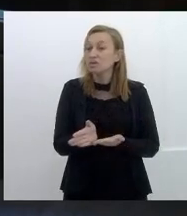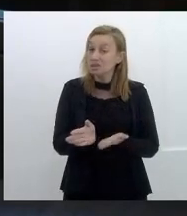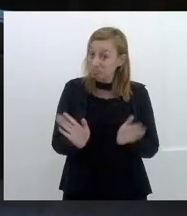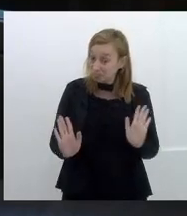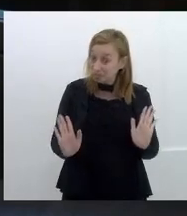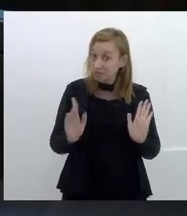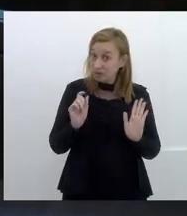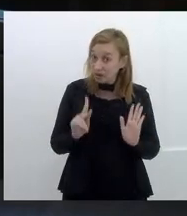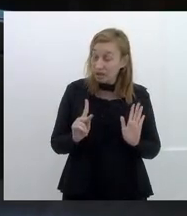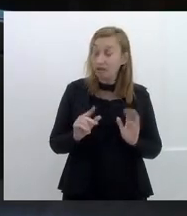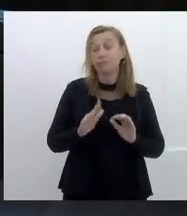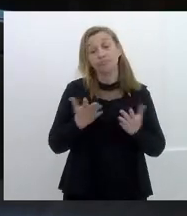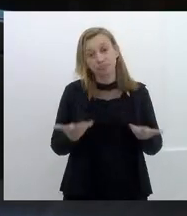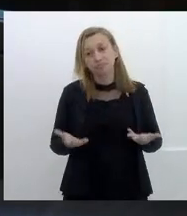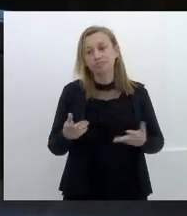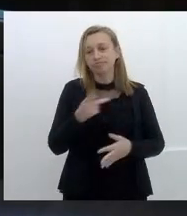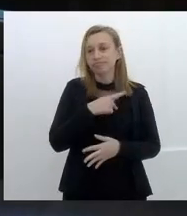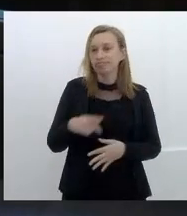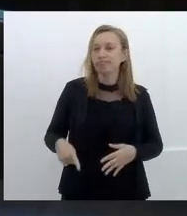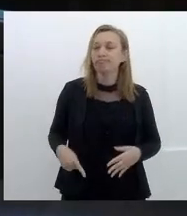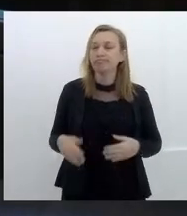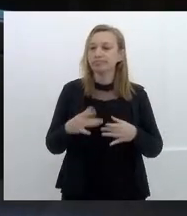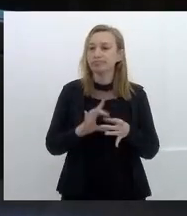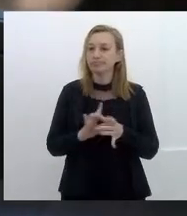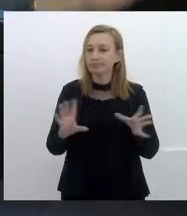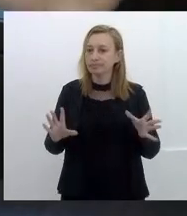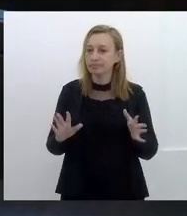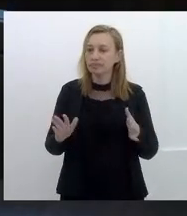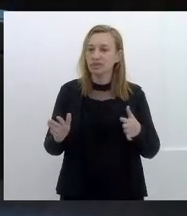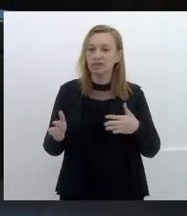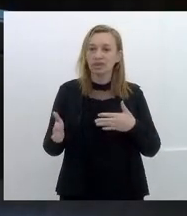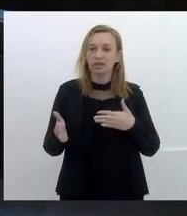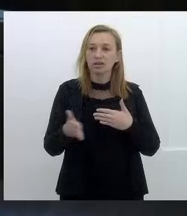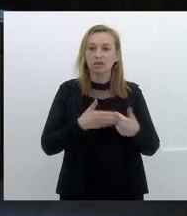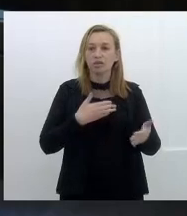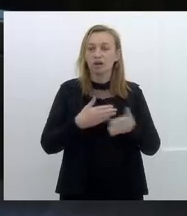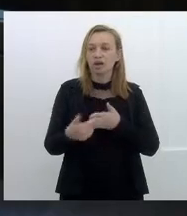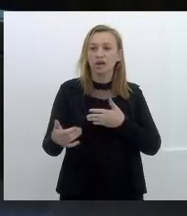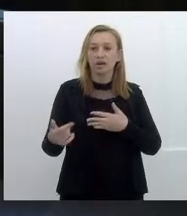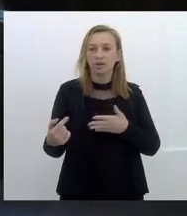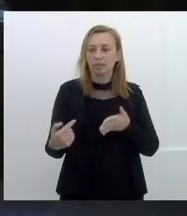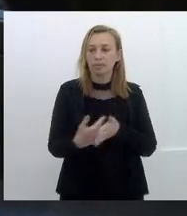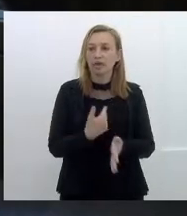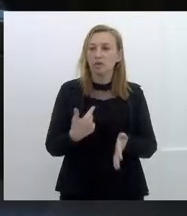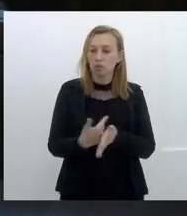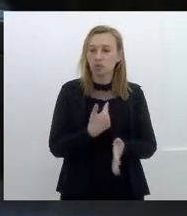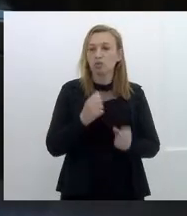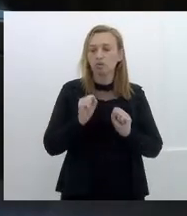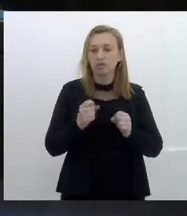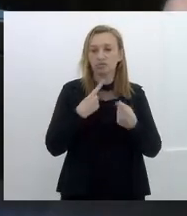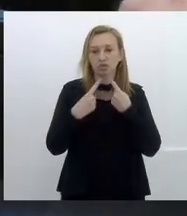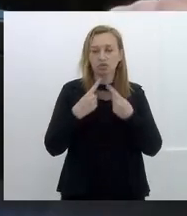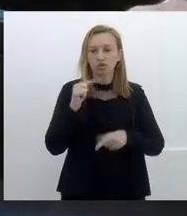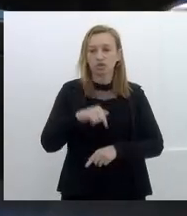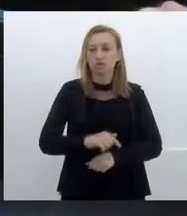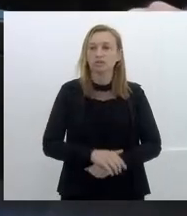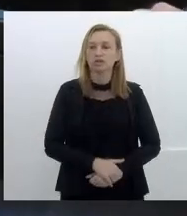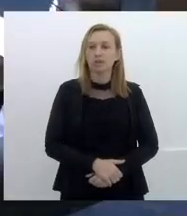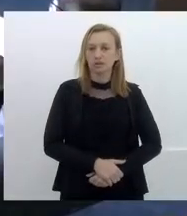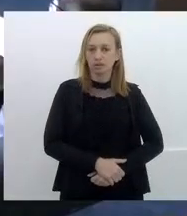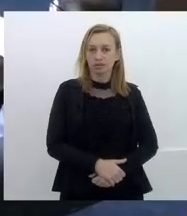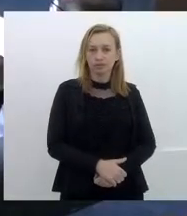Ok Presidente estamos abertos aqui a a qualquer coisa que a gente possa discutir